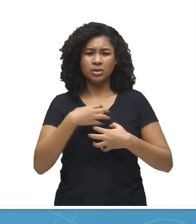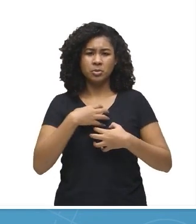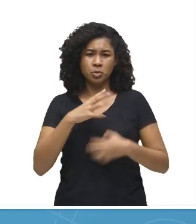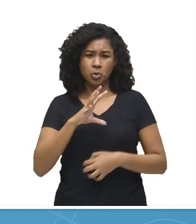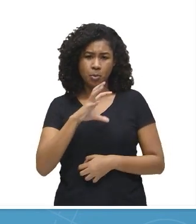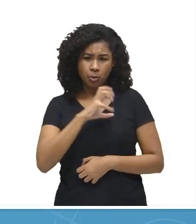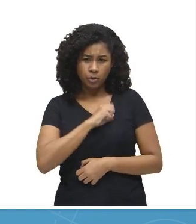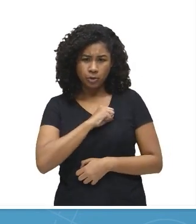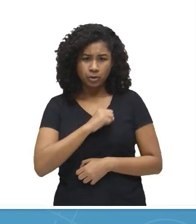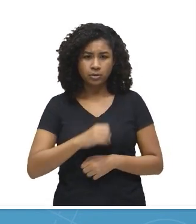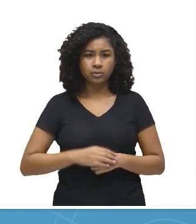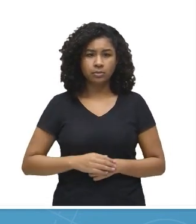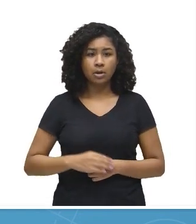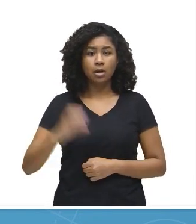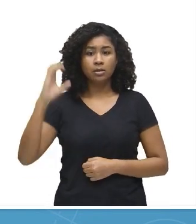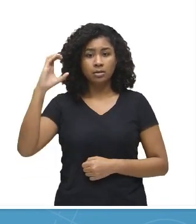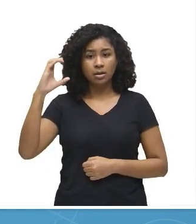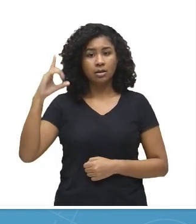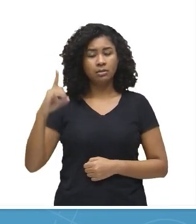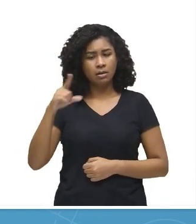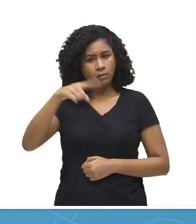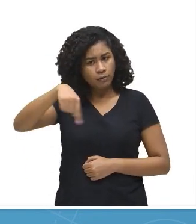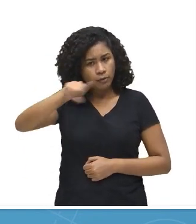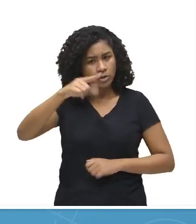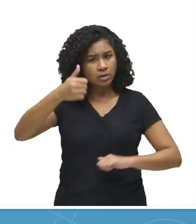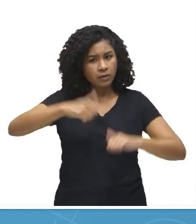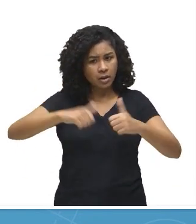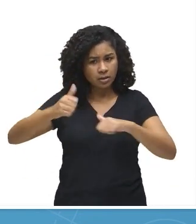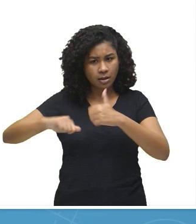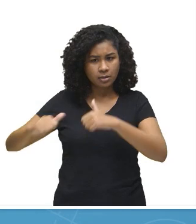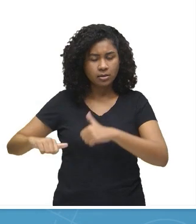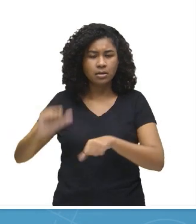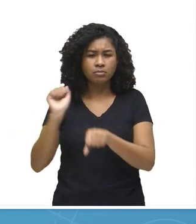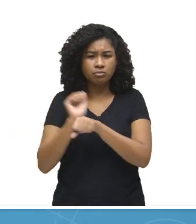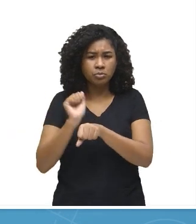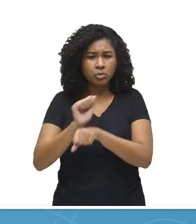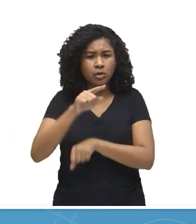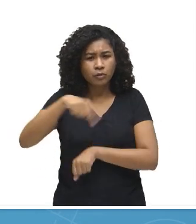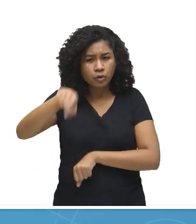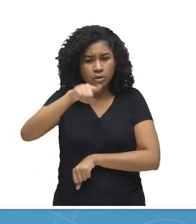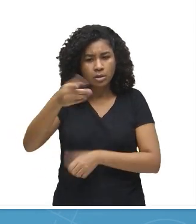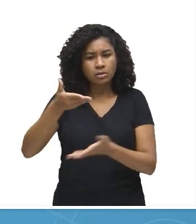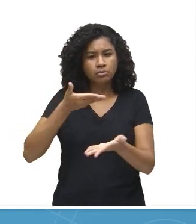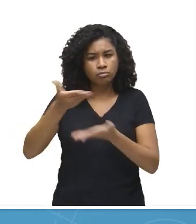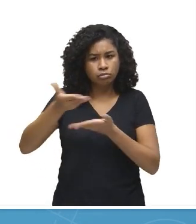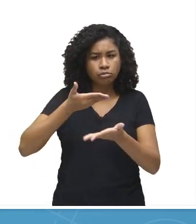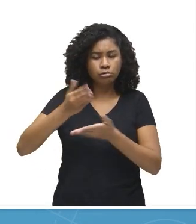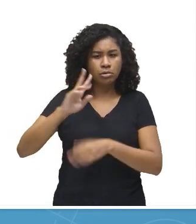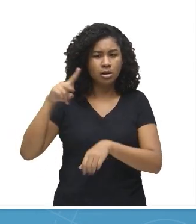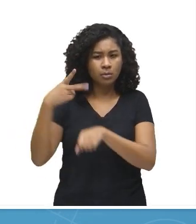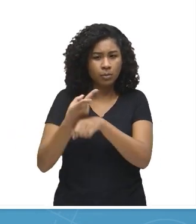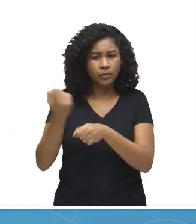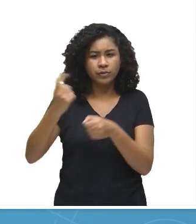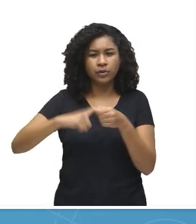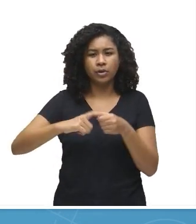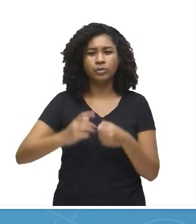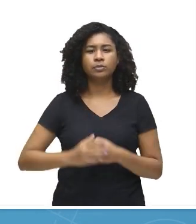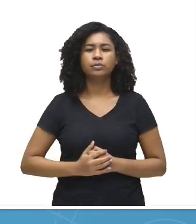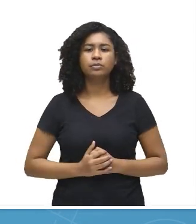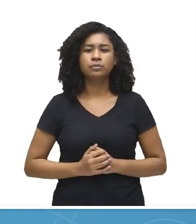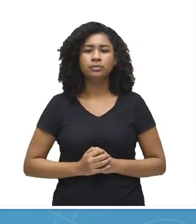letra C e a letra D vocês vão analisar, ok? Aguardo vocês com a participação no chat, retornamos daqui a pouquinho.